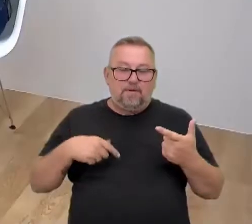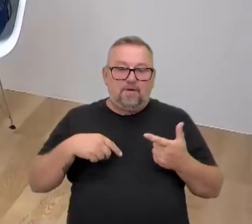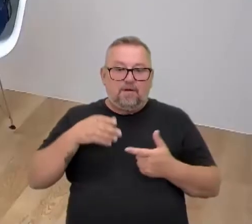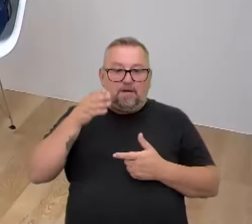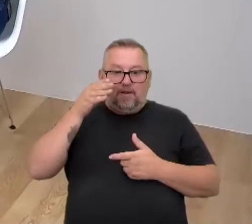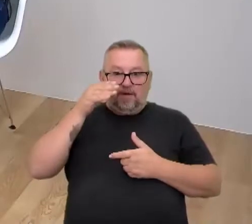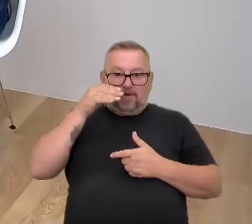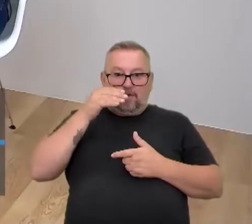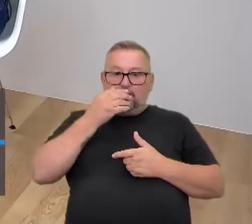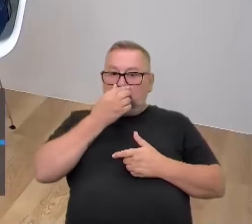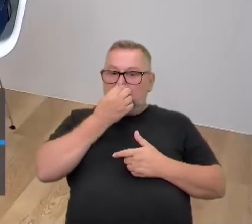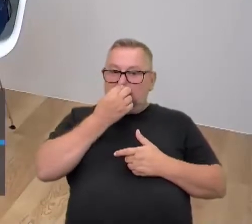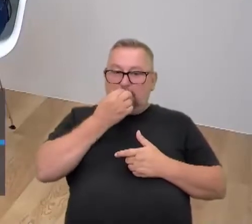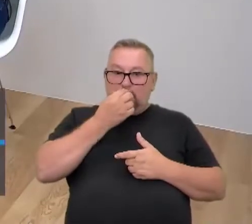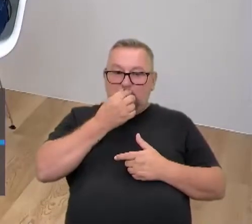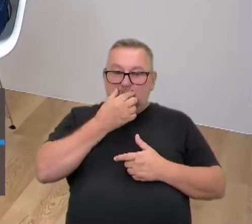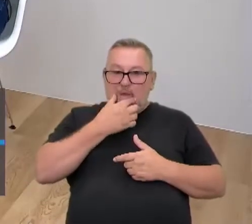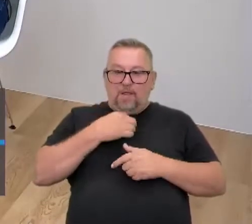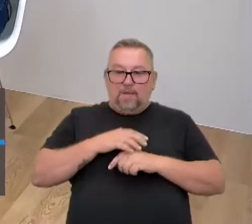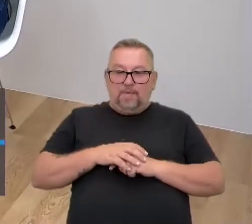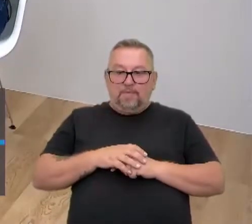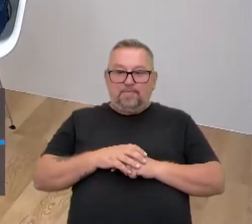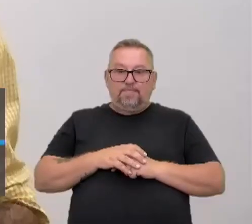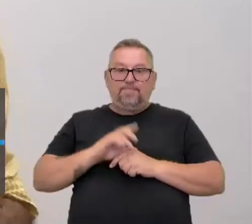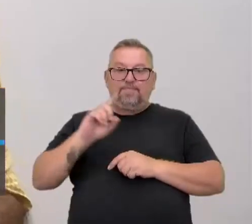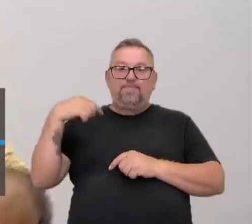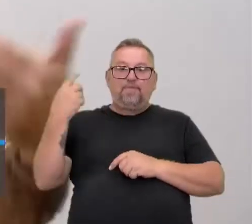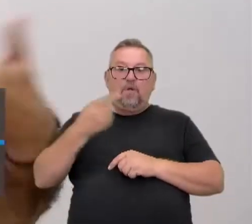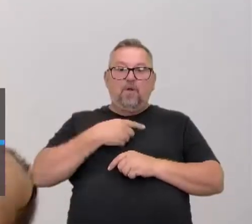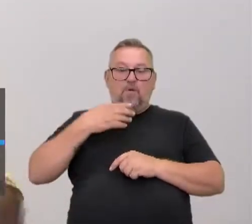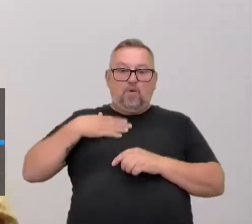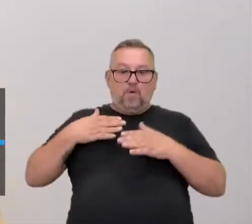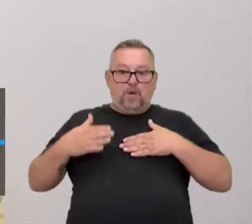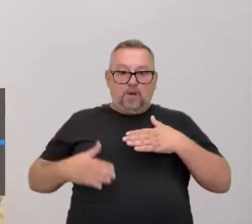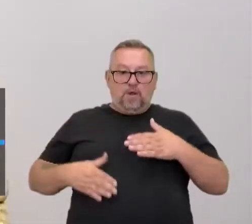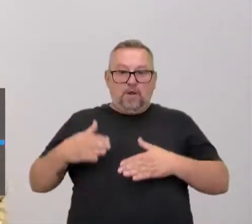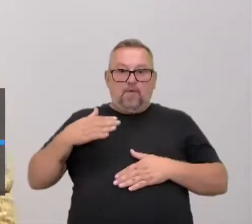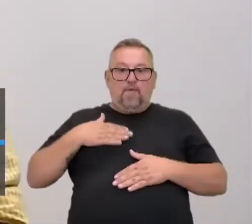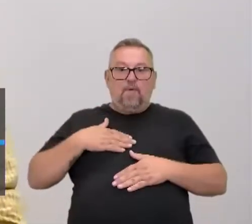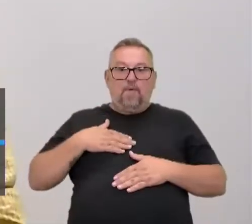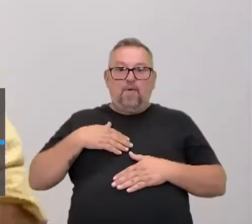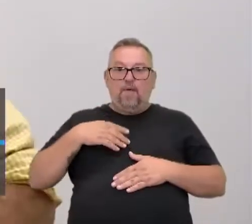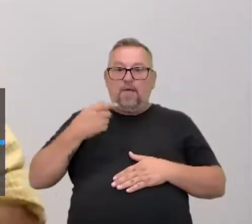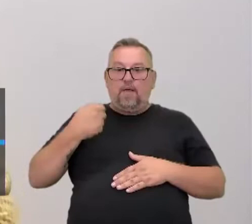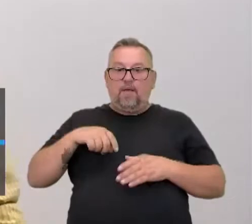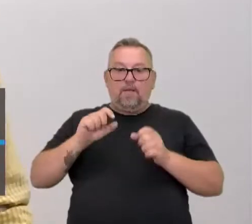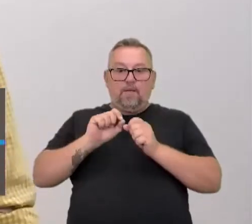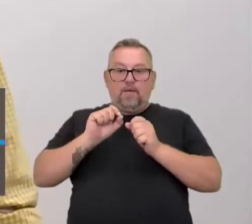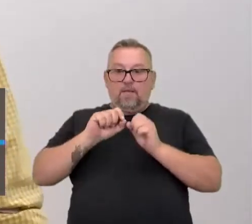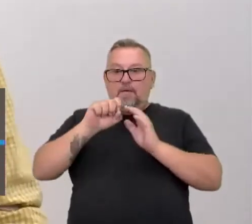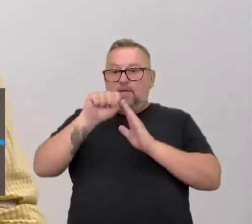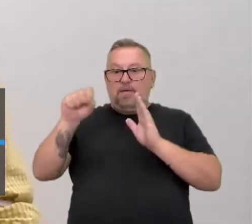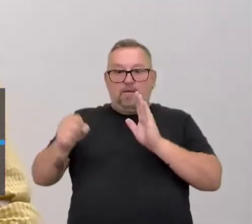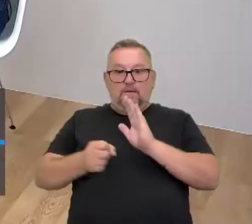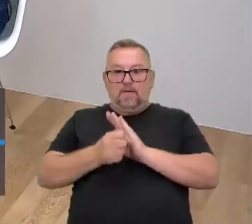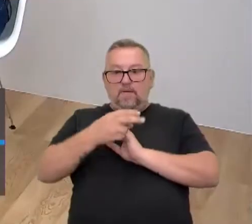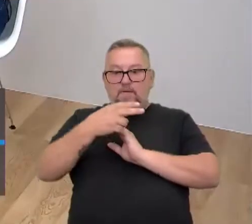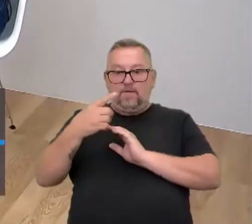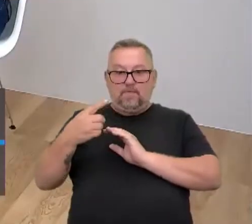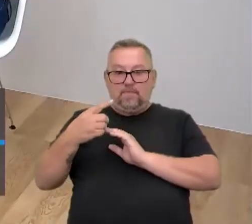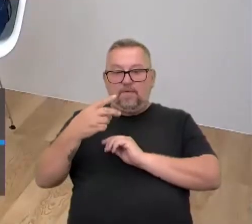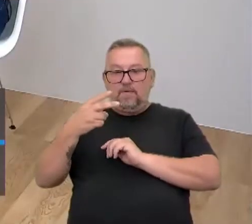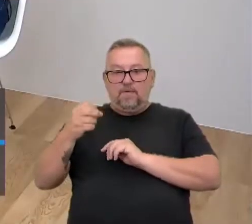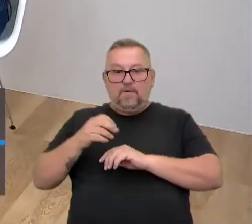aqui, que vamos você tá fazendo lá. a retomada, vai. O nosso biotipo, o nosso organismo, ele não foi feito para o século XXI nem para o século